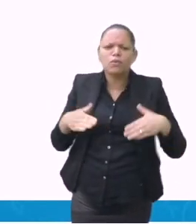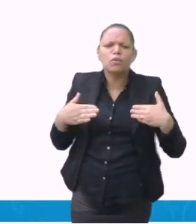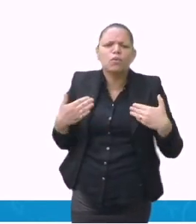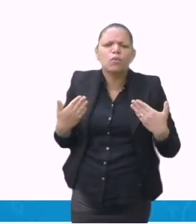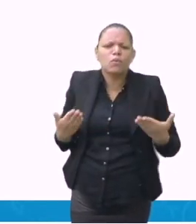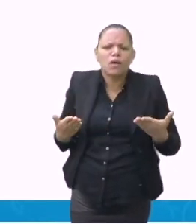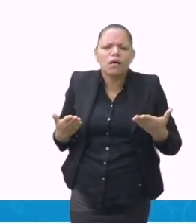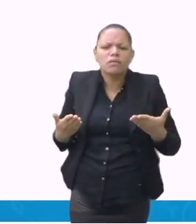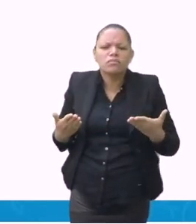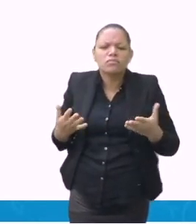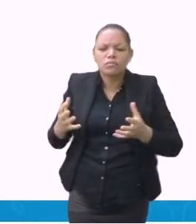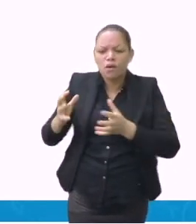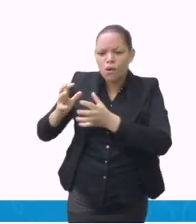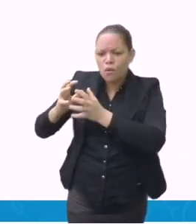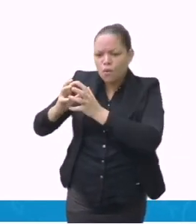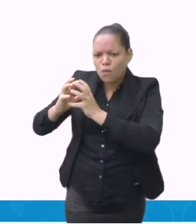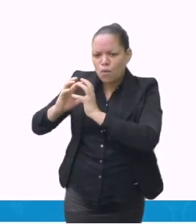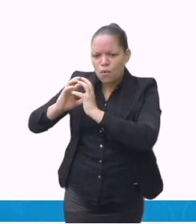bola.